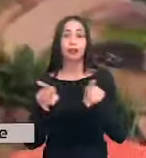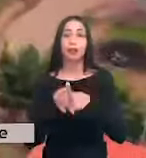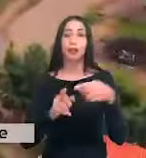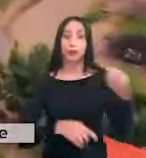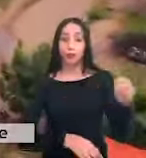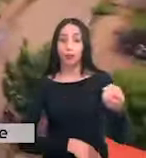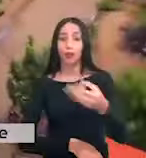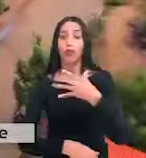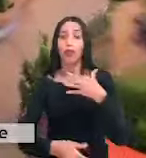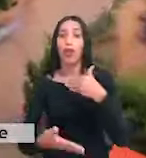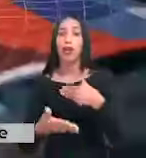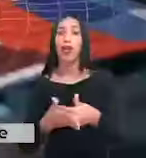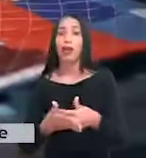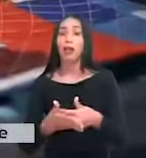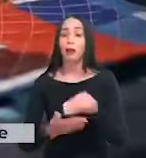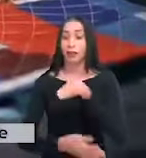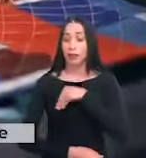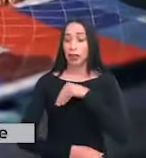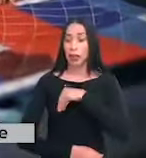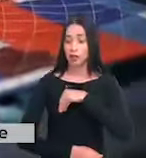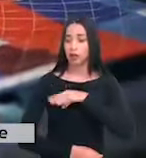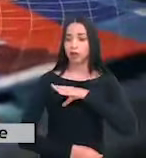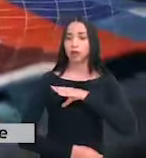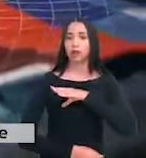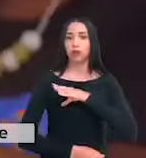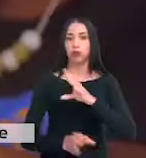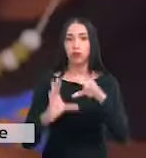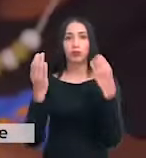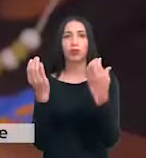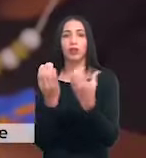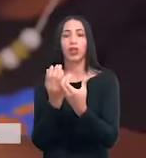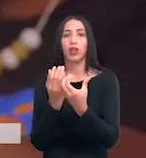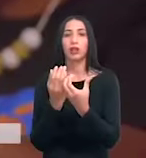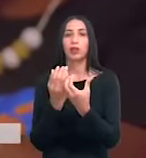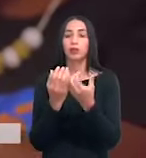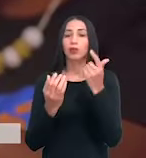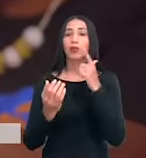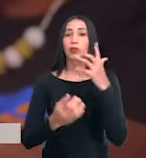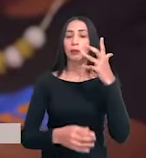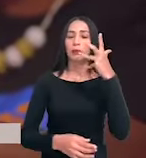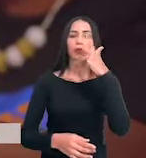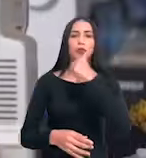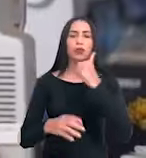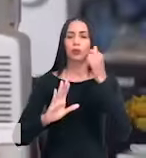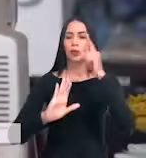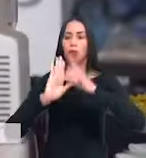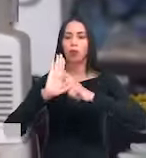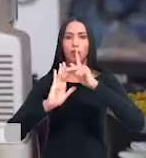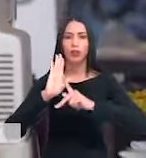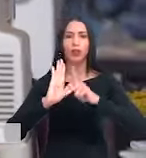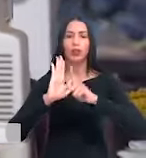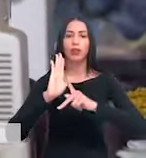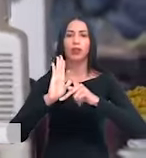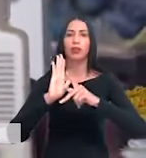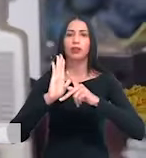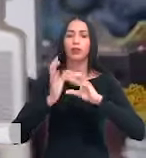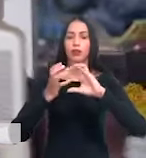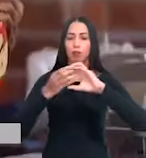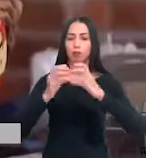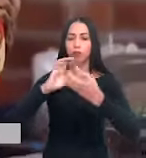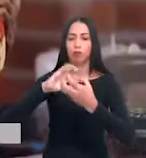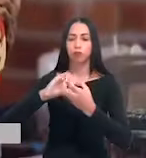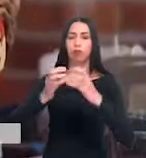agora, mais recentemente, de aumentar a renda da comunidade através desse belíssimo projeto do